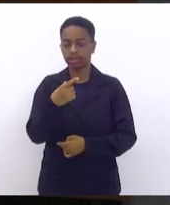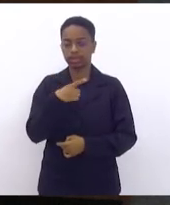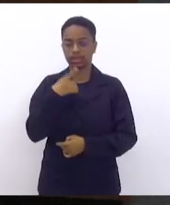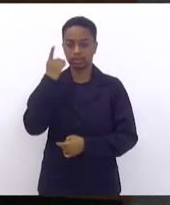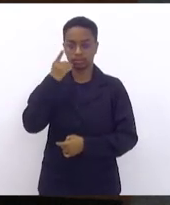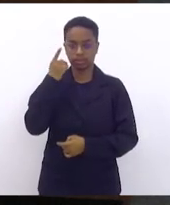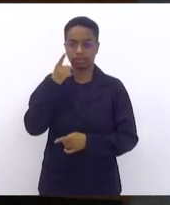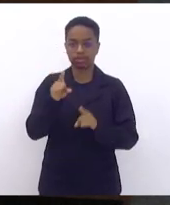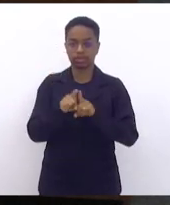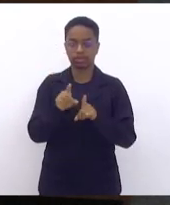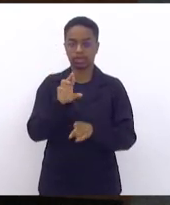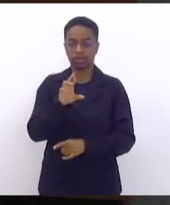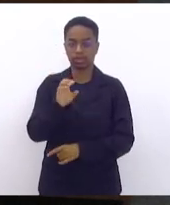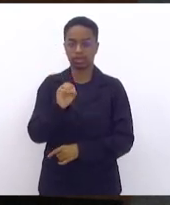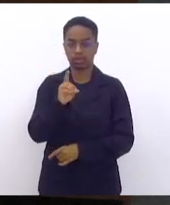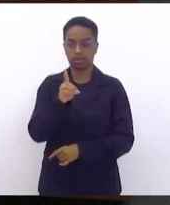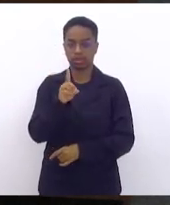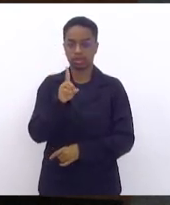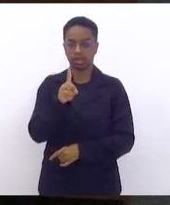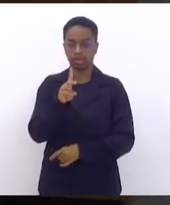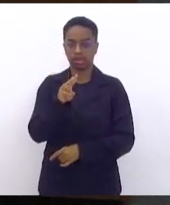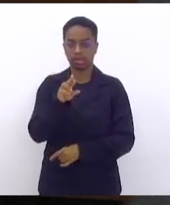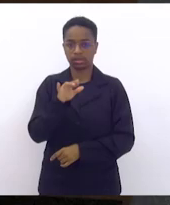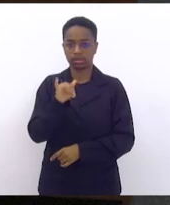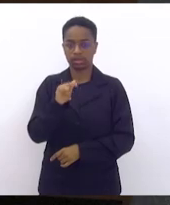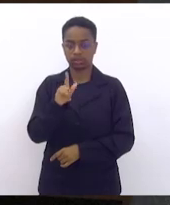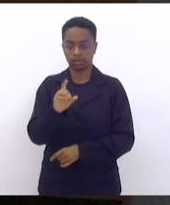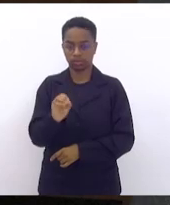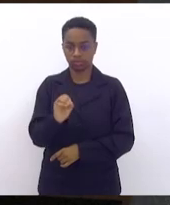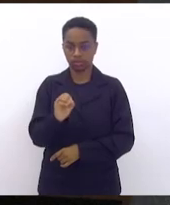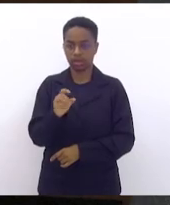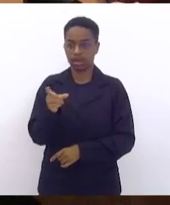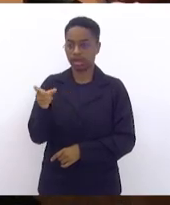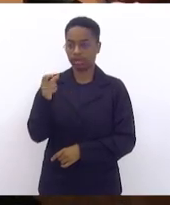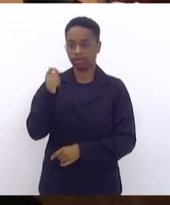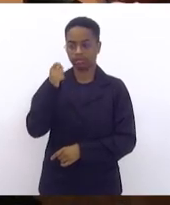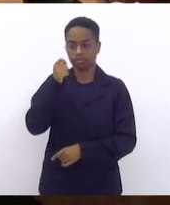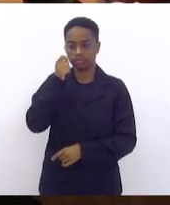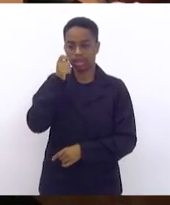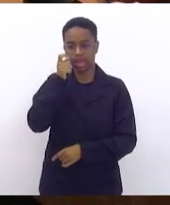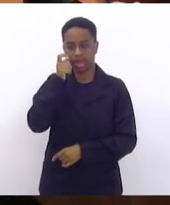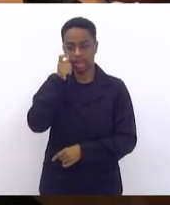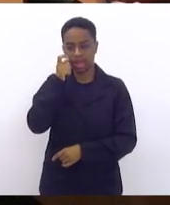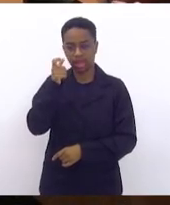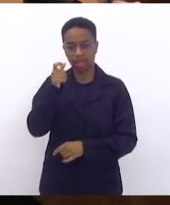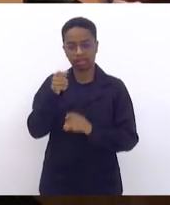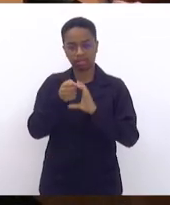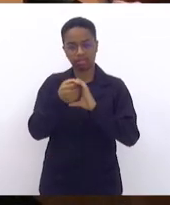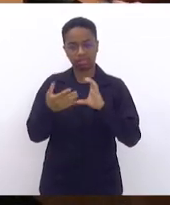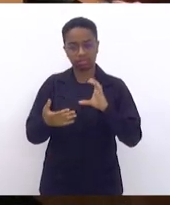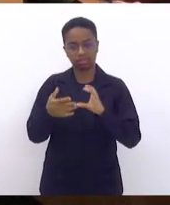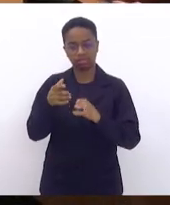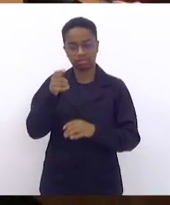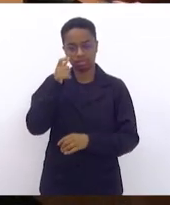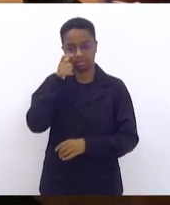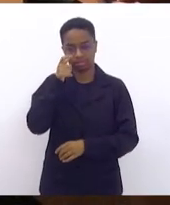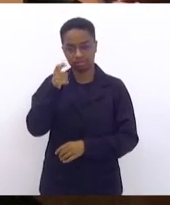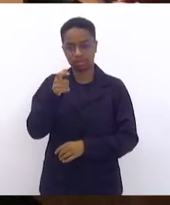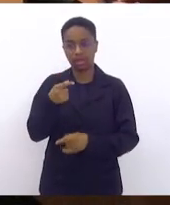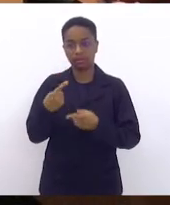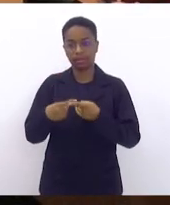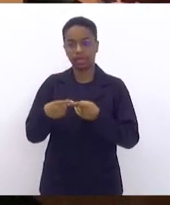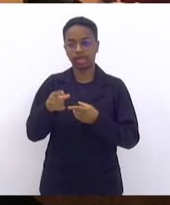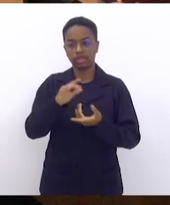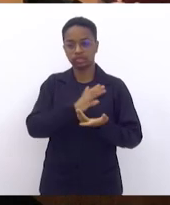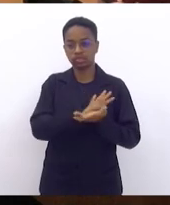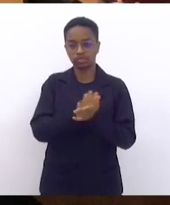Rodrigo Amorim. O Rodrigo Amorim, ele tem uma característica interessante. Ele é um demolidor solidário. Ele demole